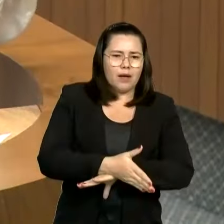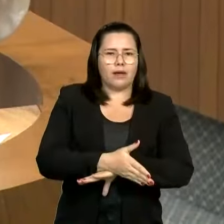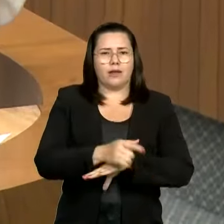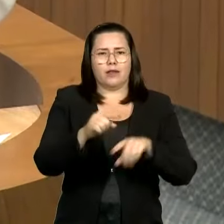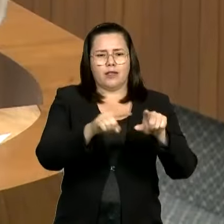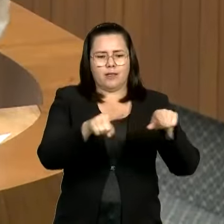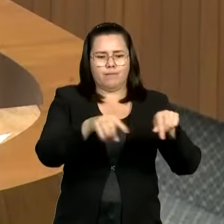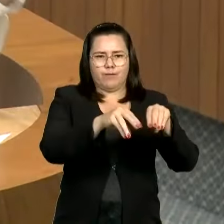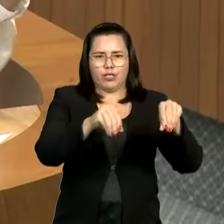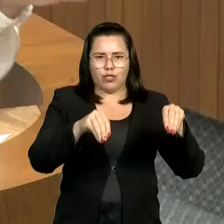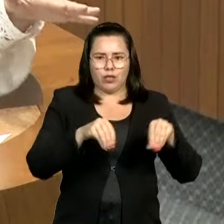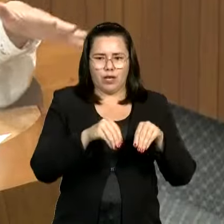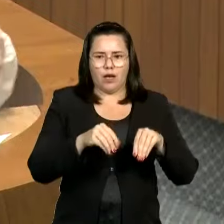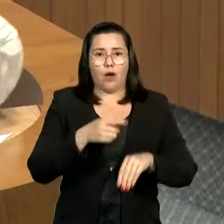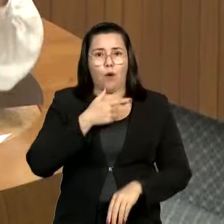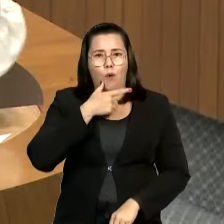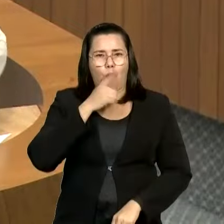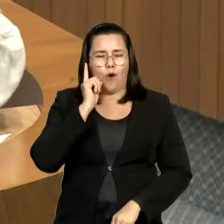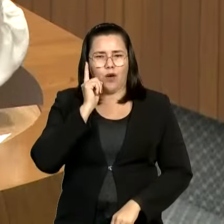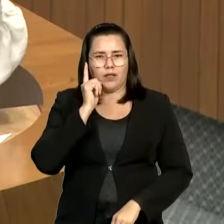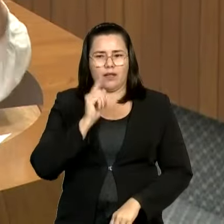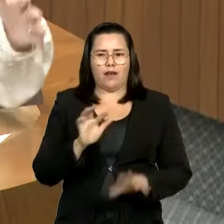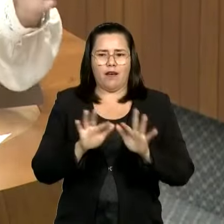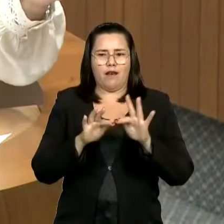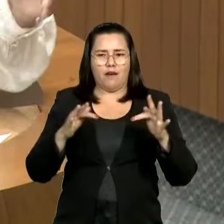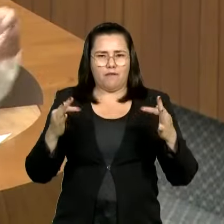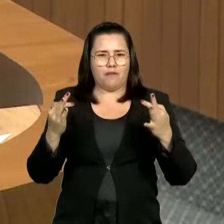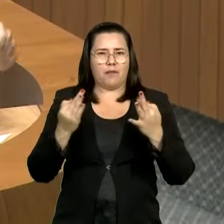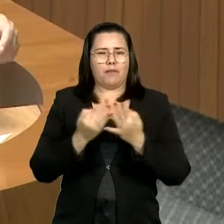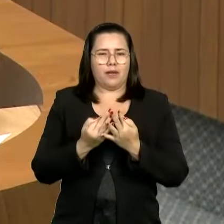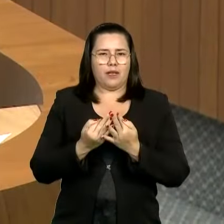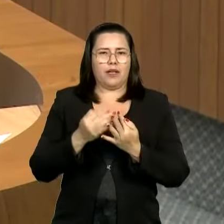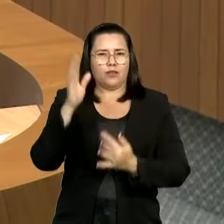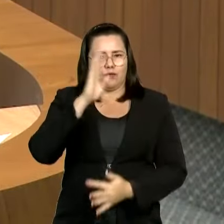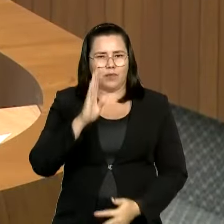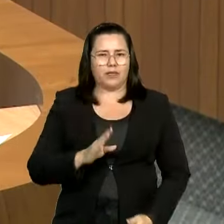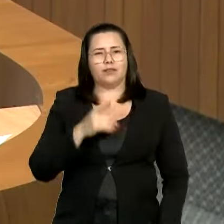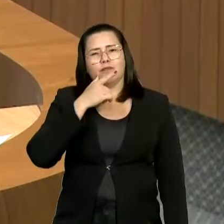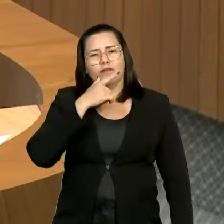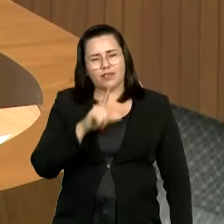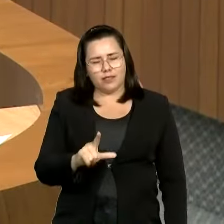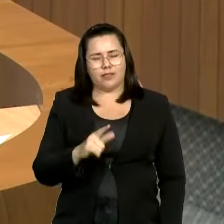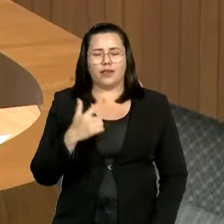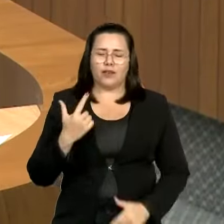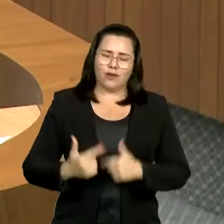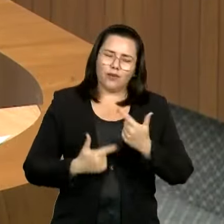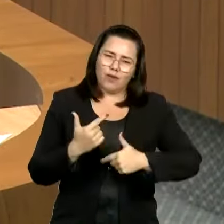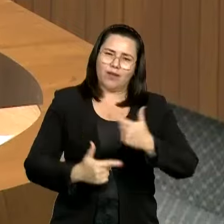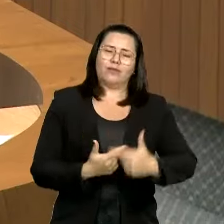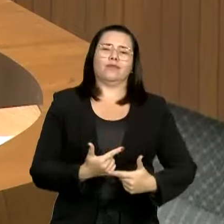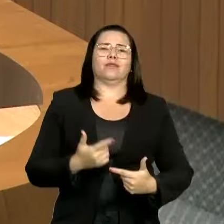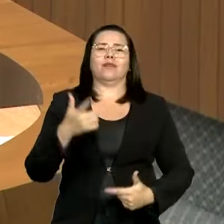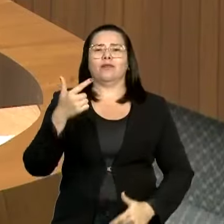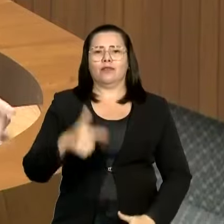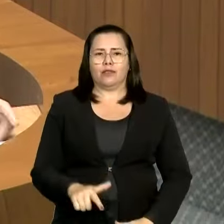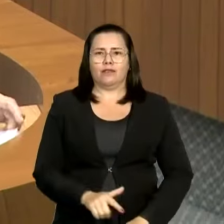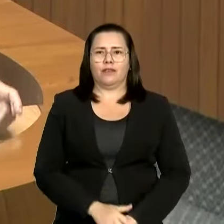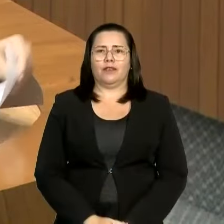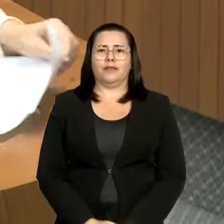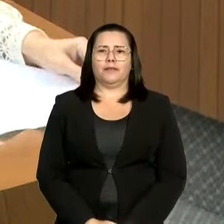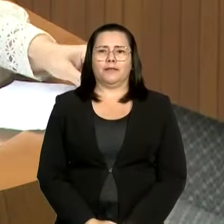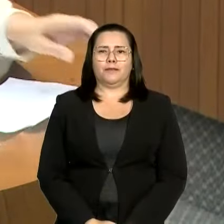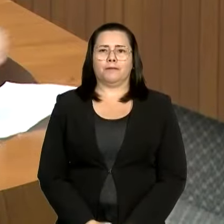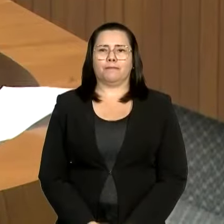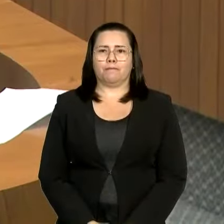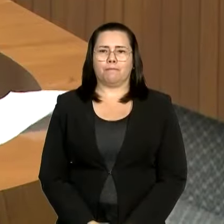famílias do Brasil venceram mais uma luta Deputado Marissol